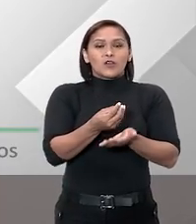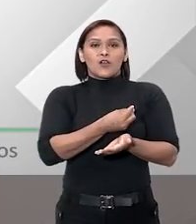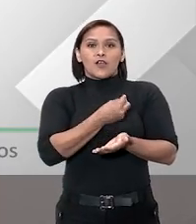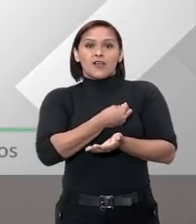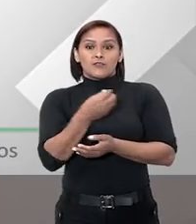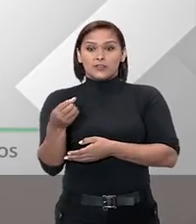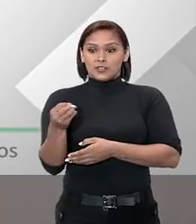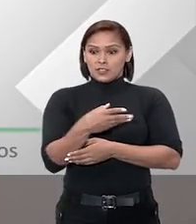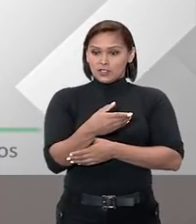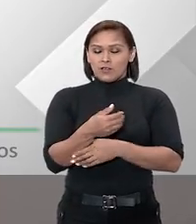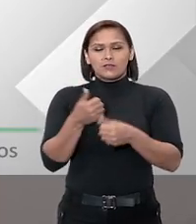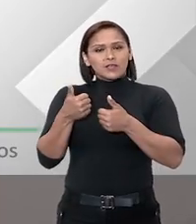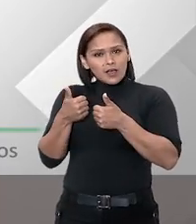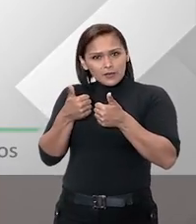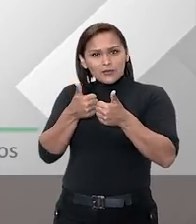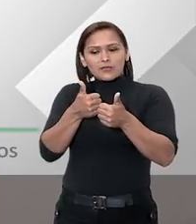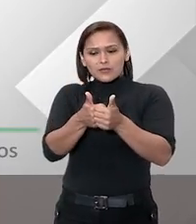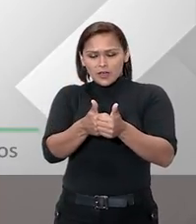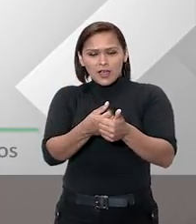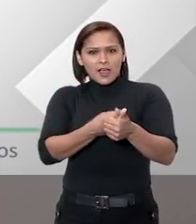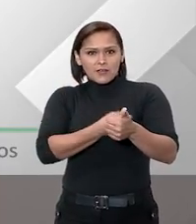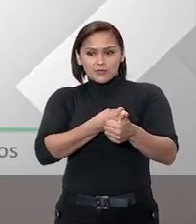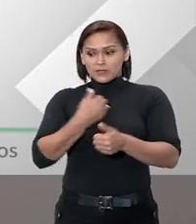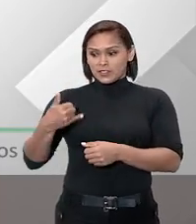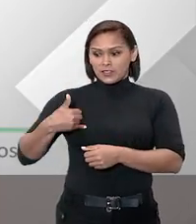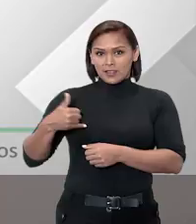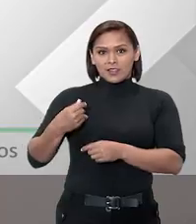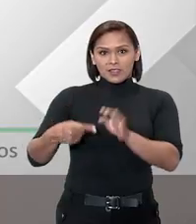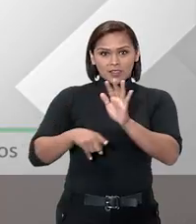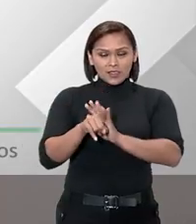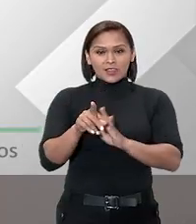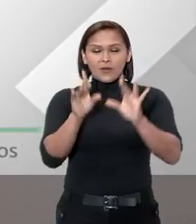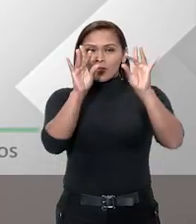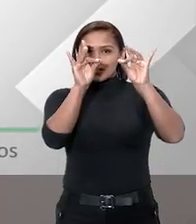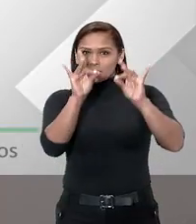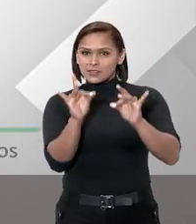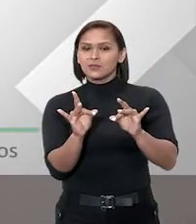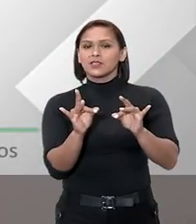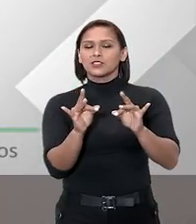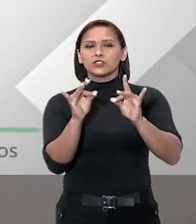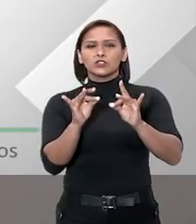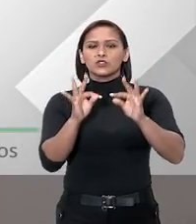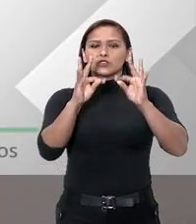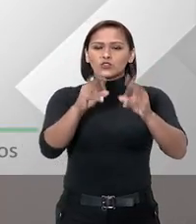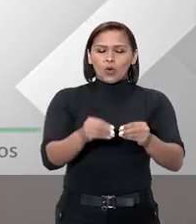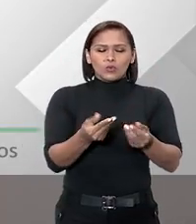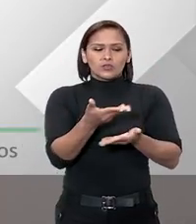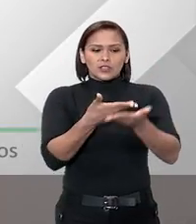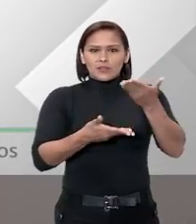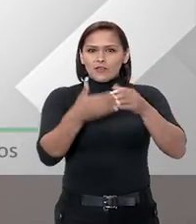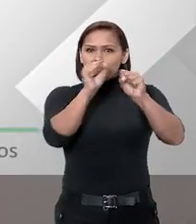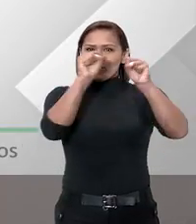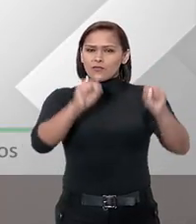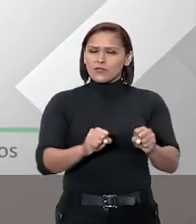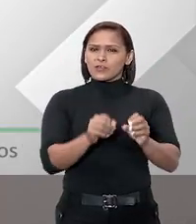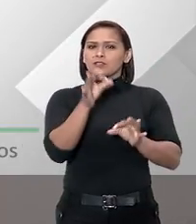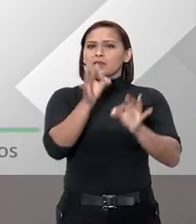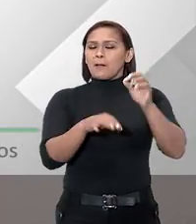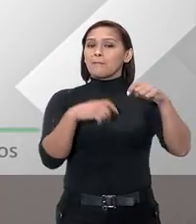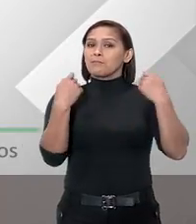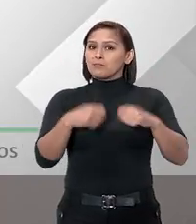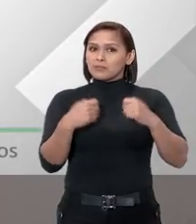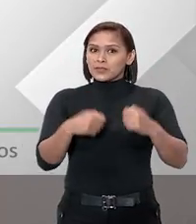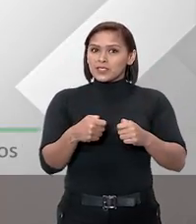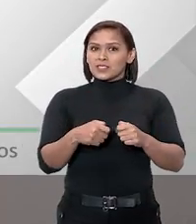vida nova e nós acompanhamos ela. Então, essa sensibilidade, todos os atores do sistema de justiça